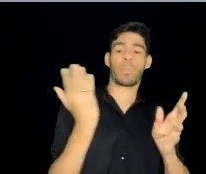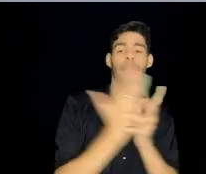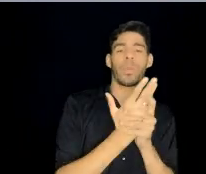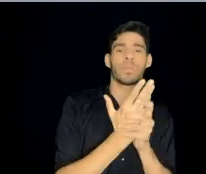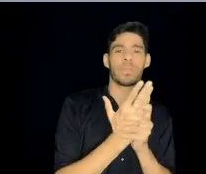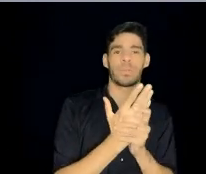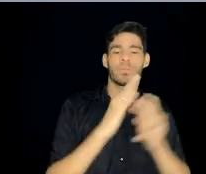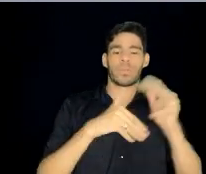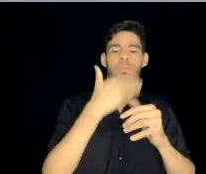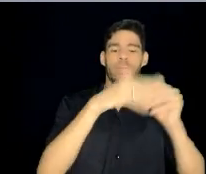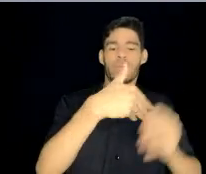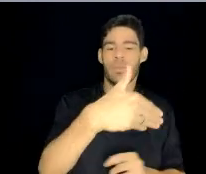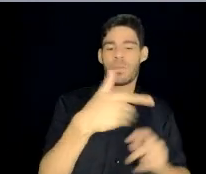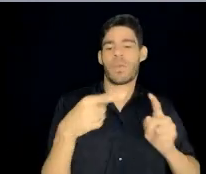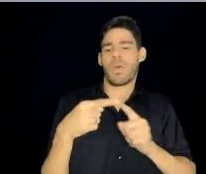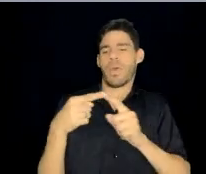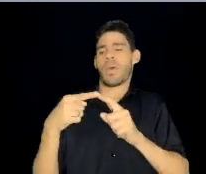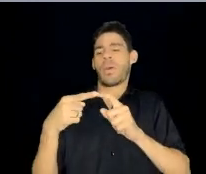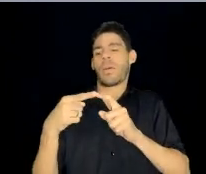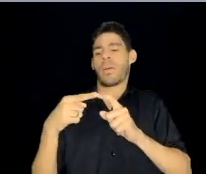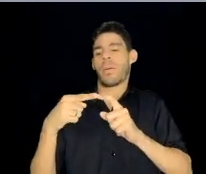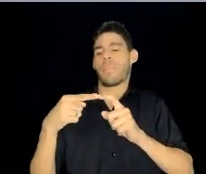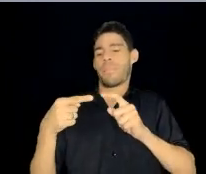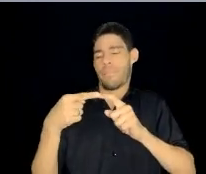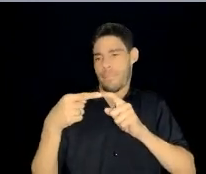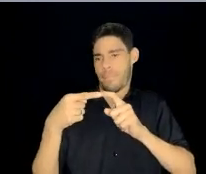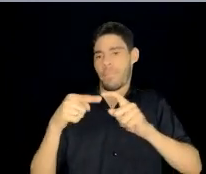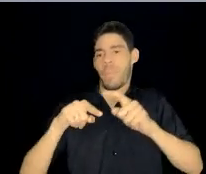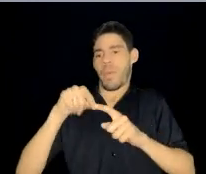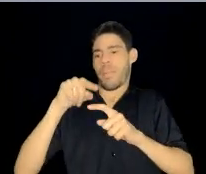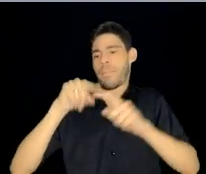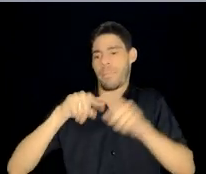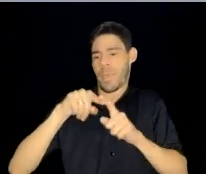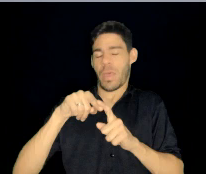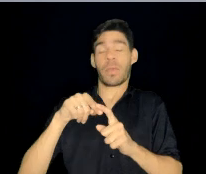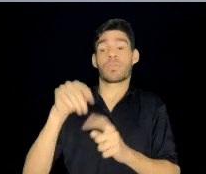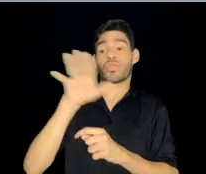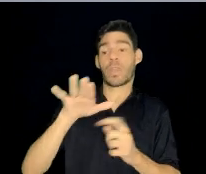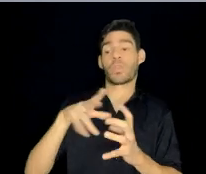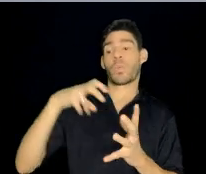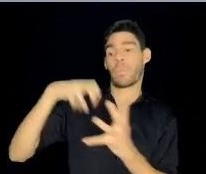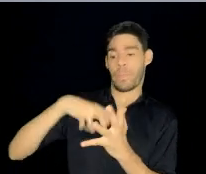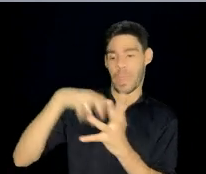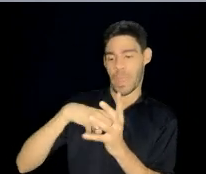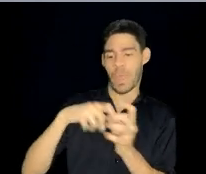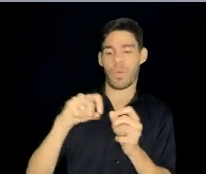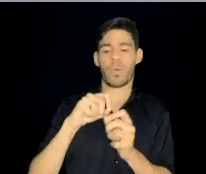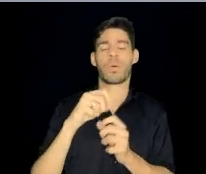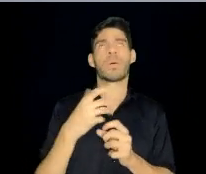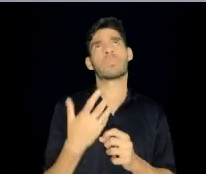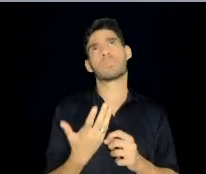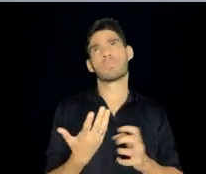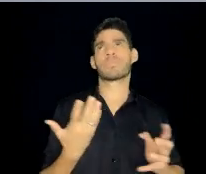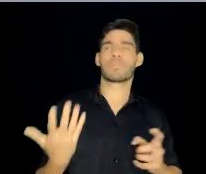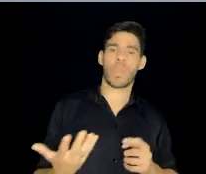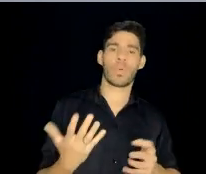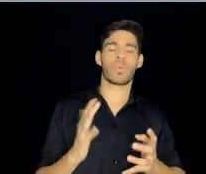e outra crítica é processual. Né? Em relação à crítica do ponto de vista do direito penal